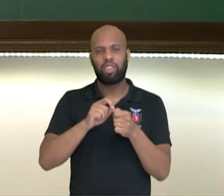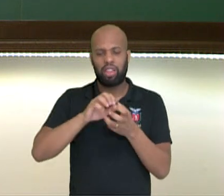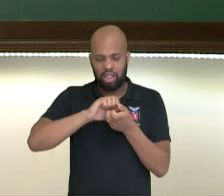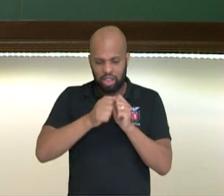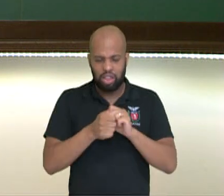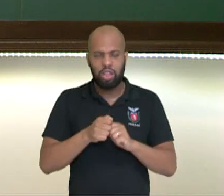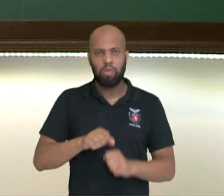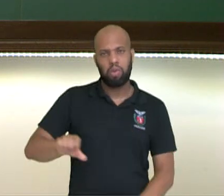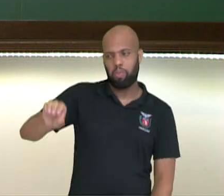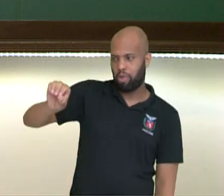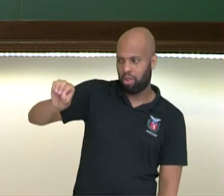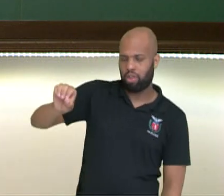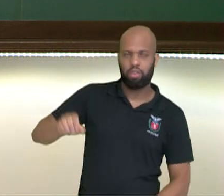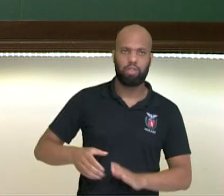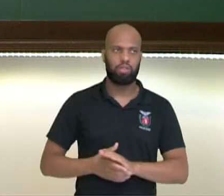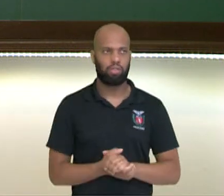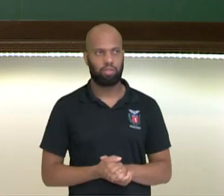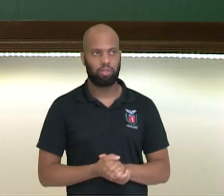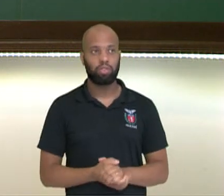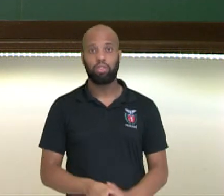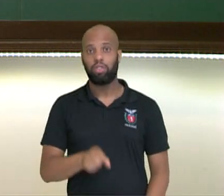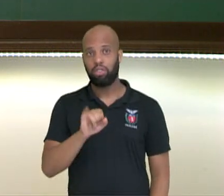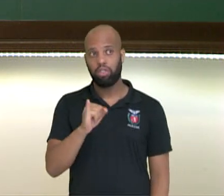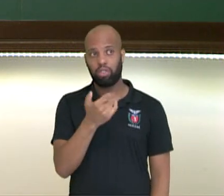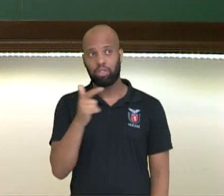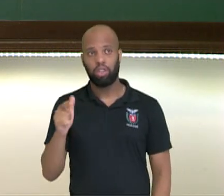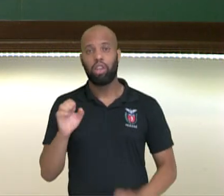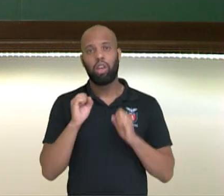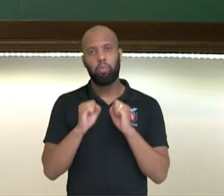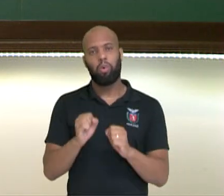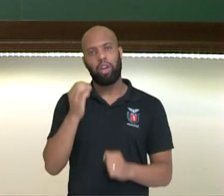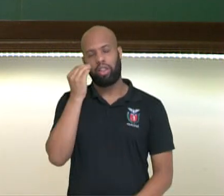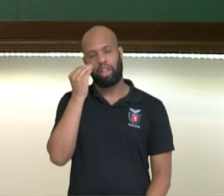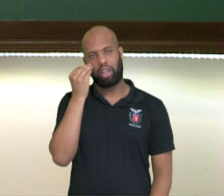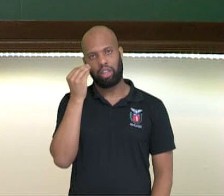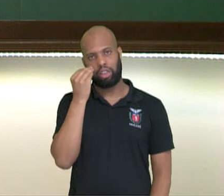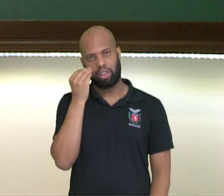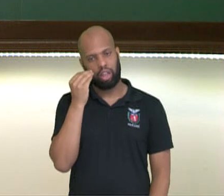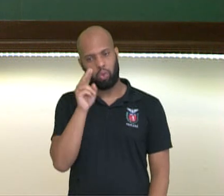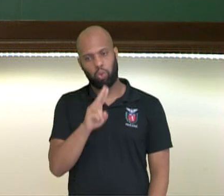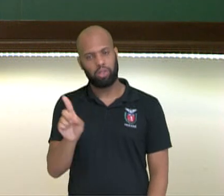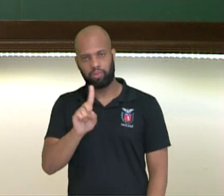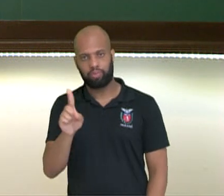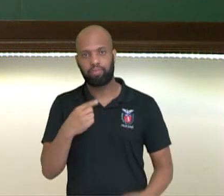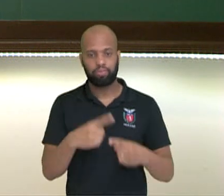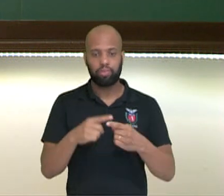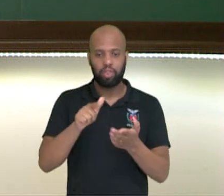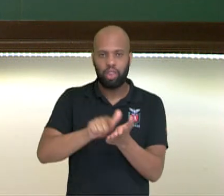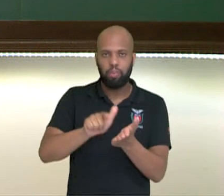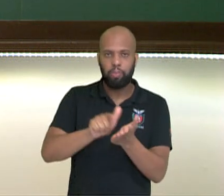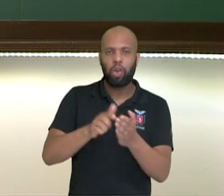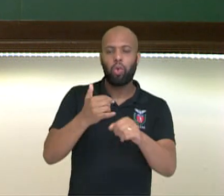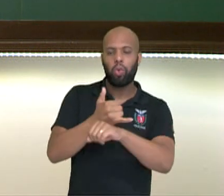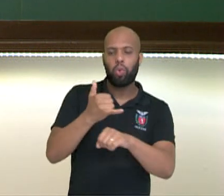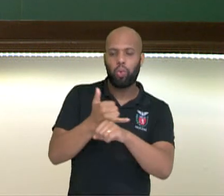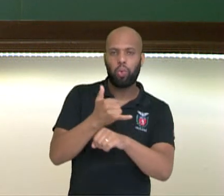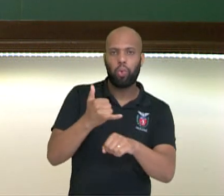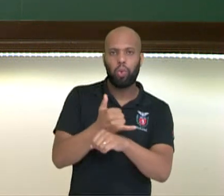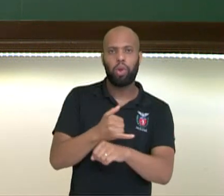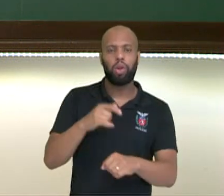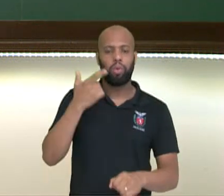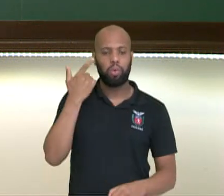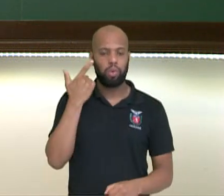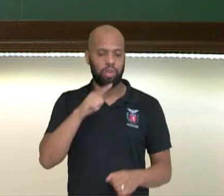5 centímetros. E se não tiver, pode fazer sem, que vai funcionar também. O papel alumínio é mais para garantir aquilo que eu falei antes,